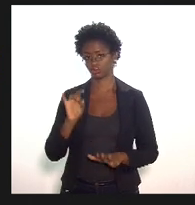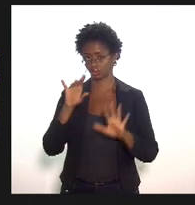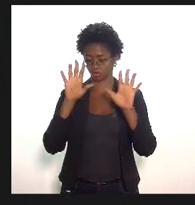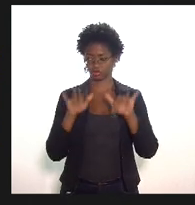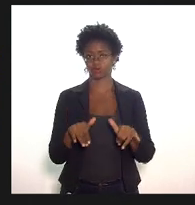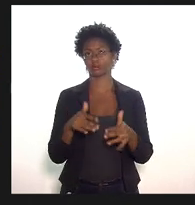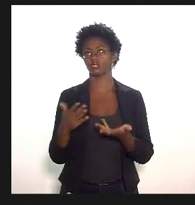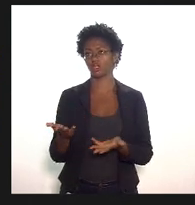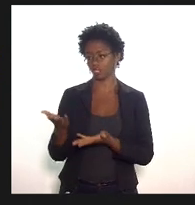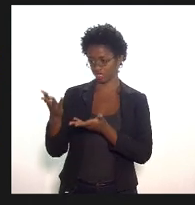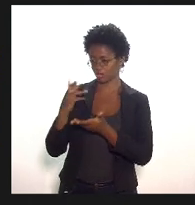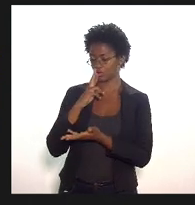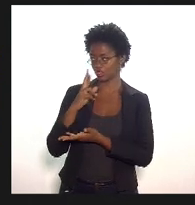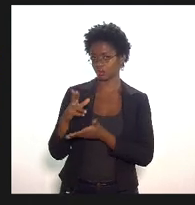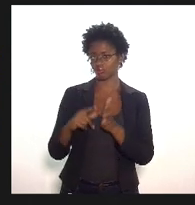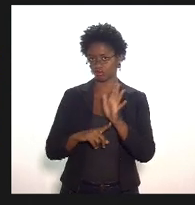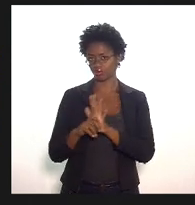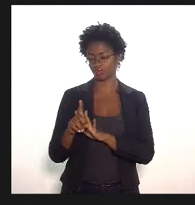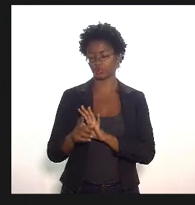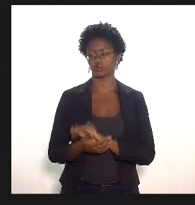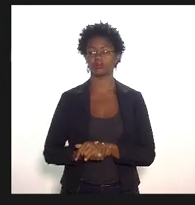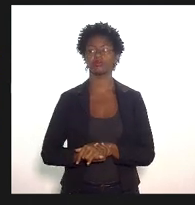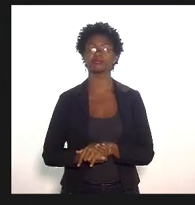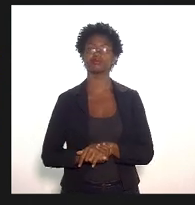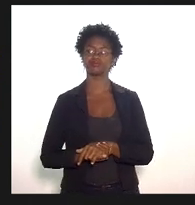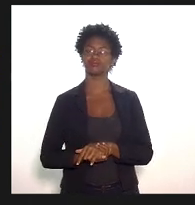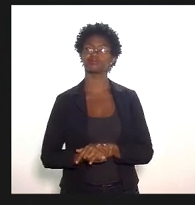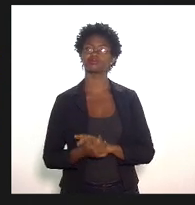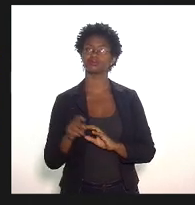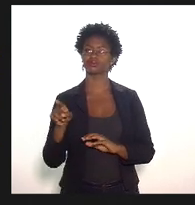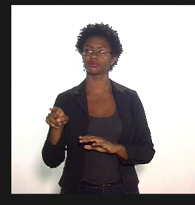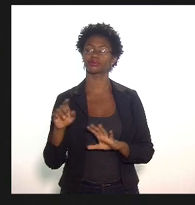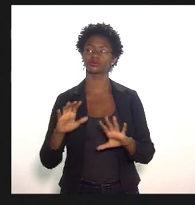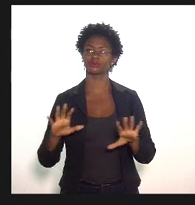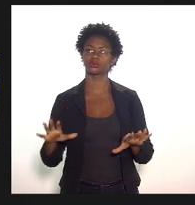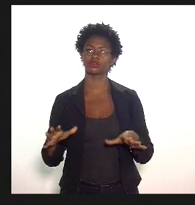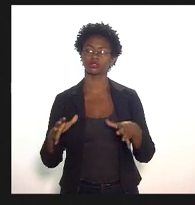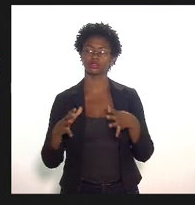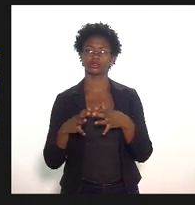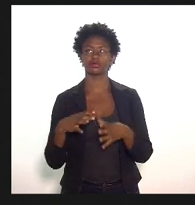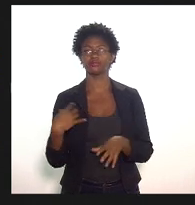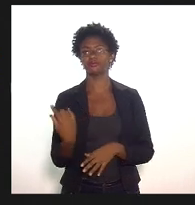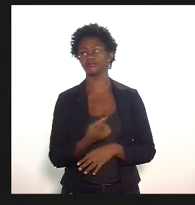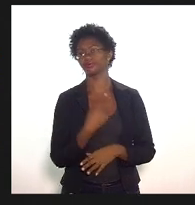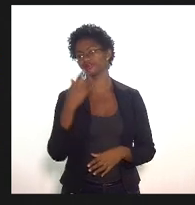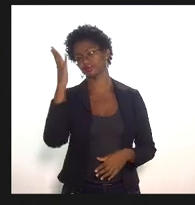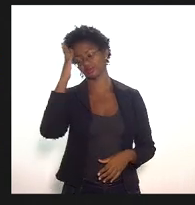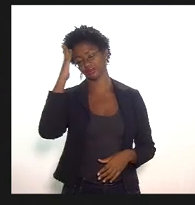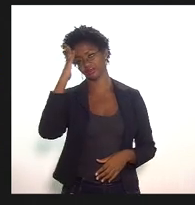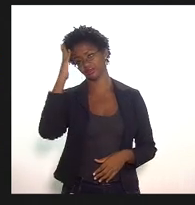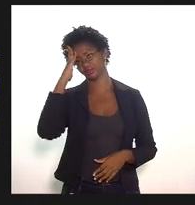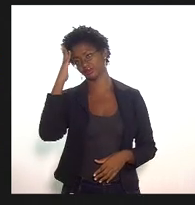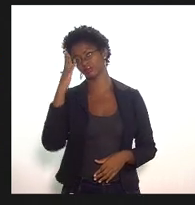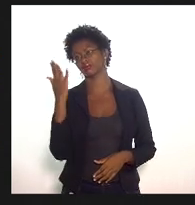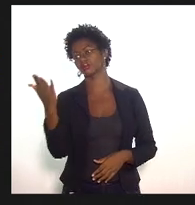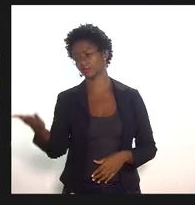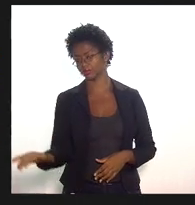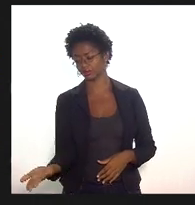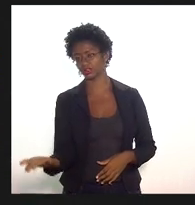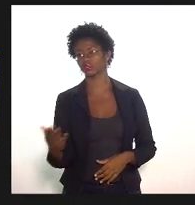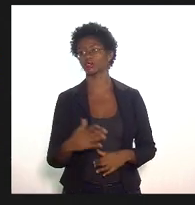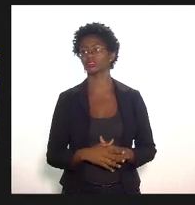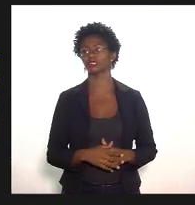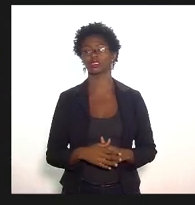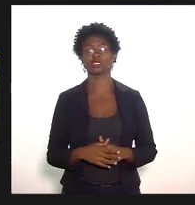O deputado Valdeque, em relação a esse grupo, a gente sabe que, bom, o tratamento será com